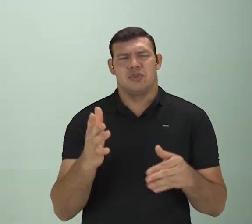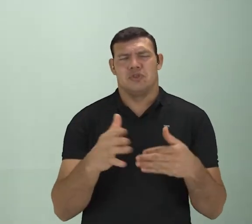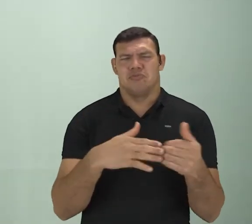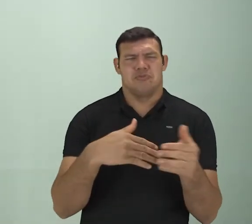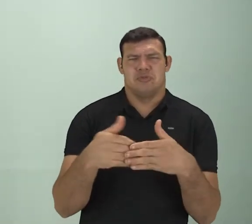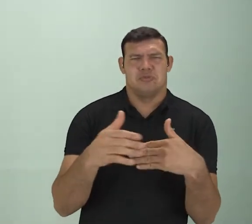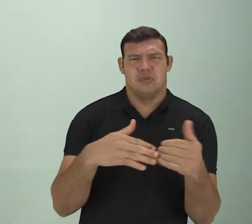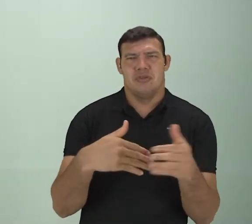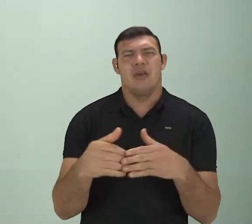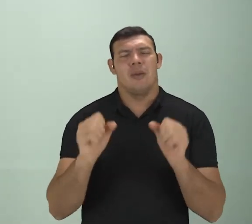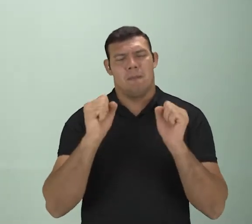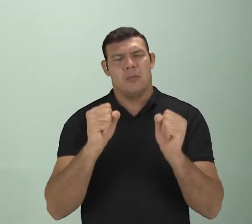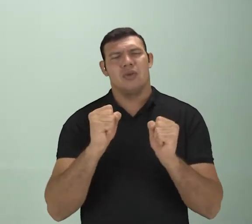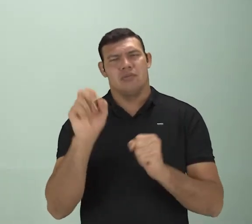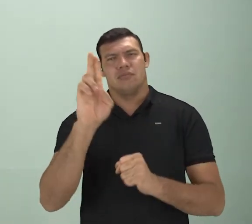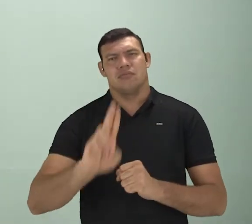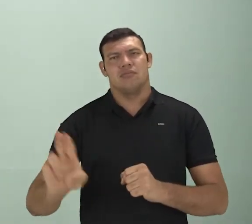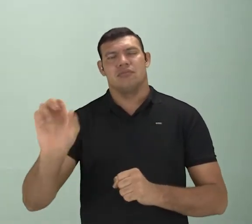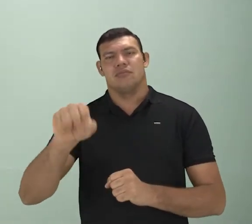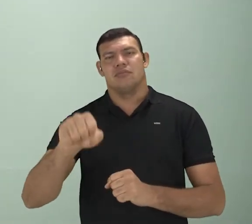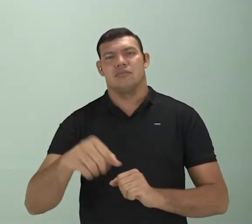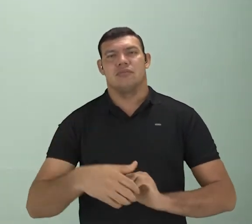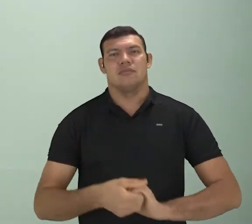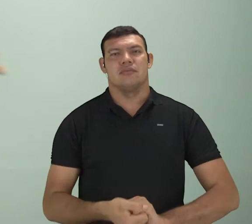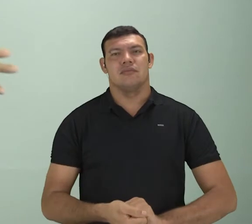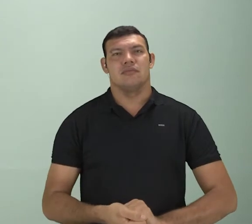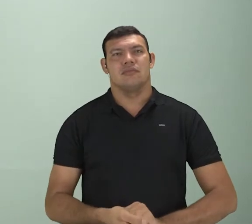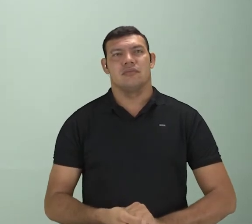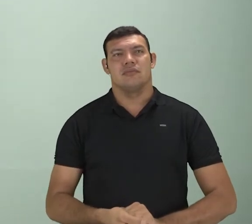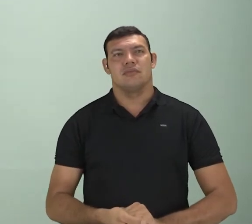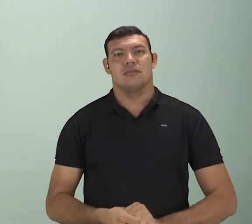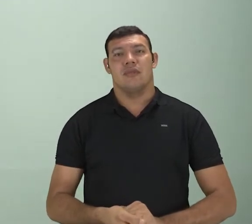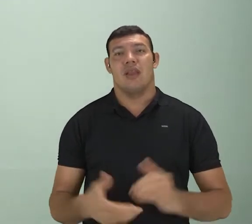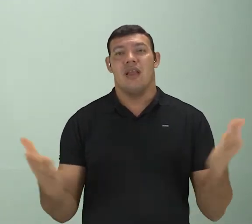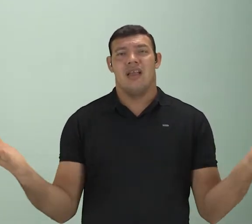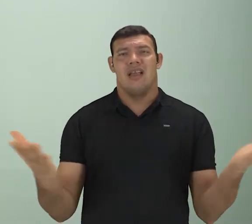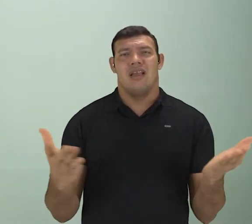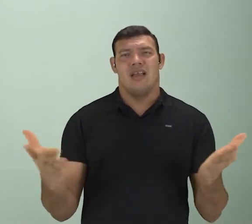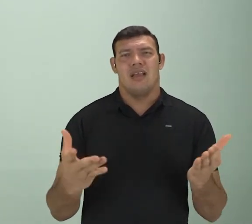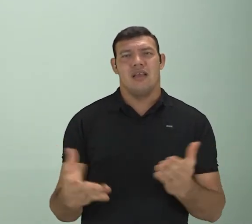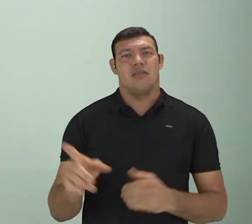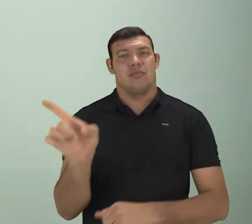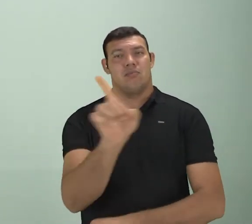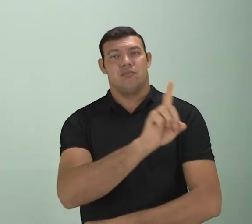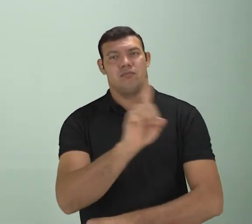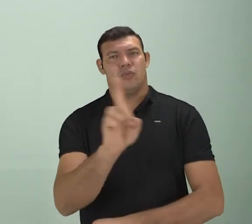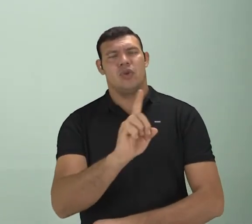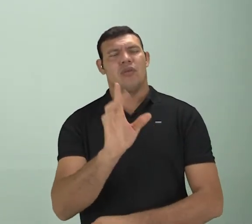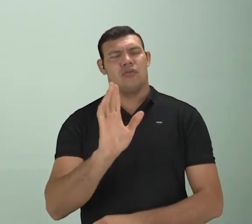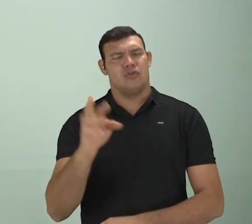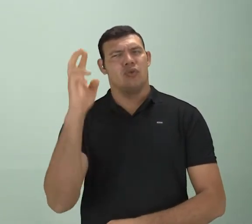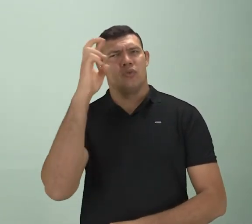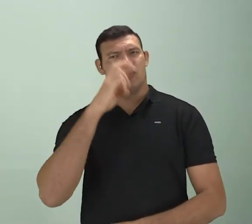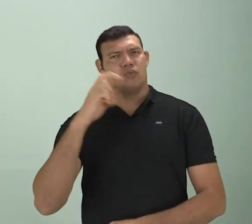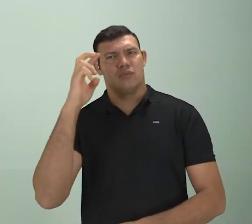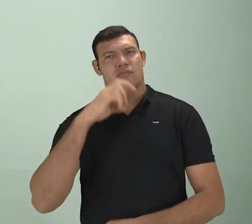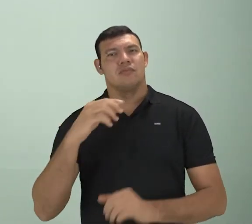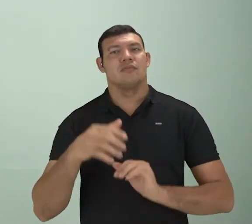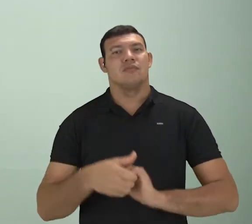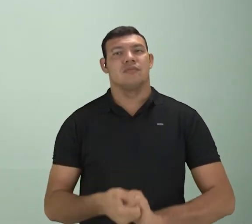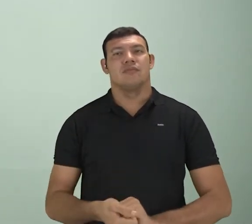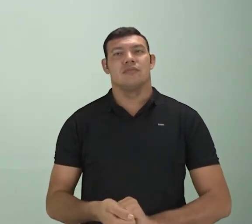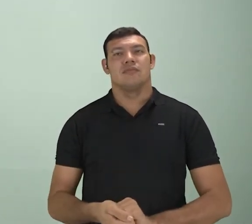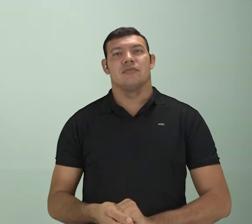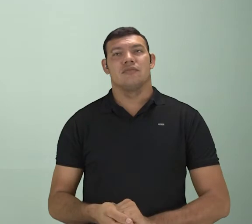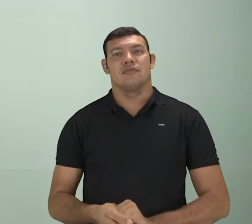colocamos na forma completa tudo bem bora que a gente já viu muito da parte negativa só de checar o dente jogar